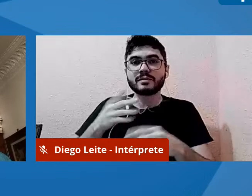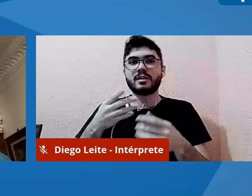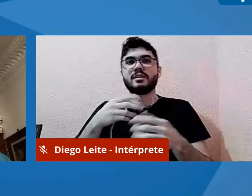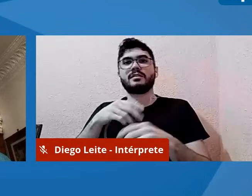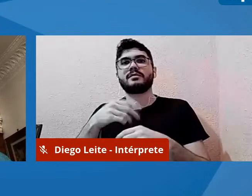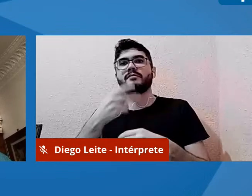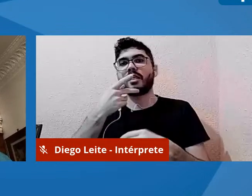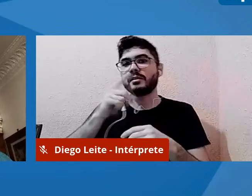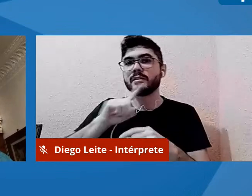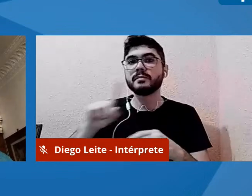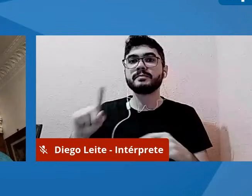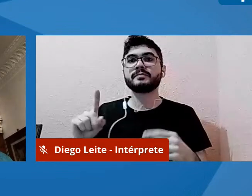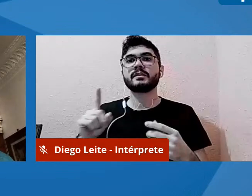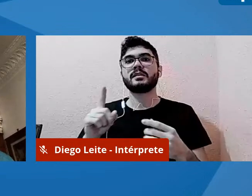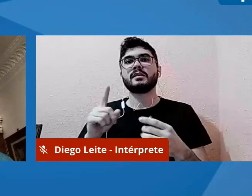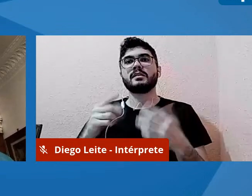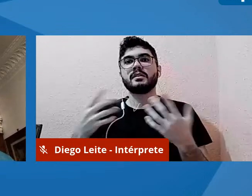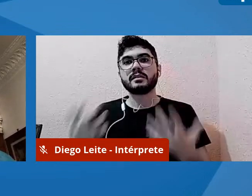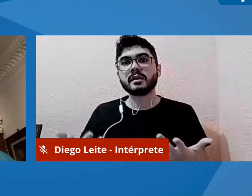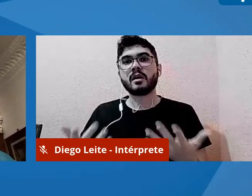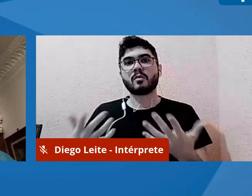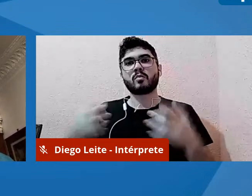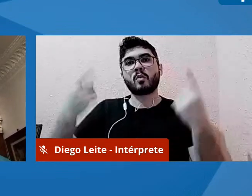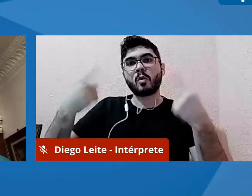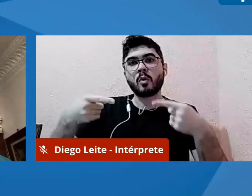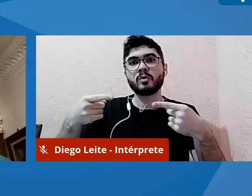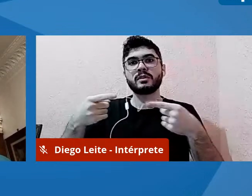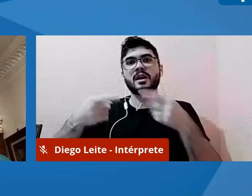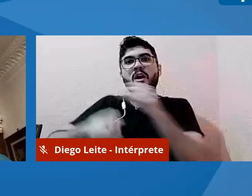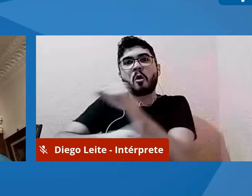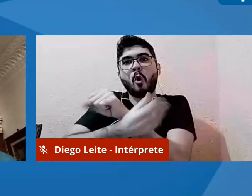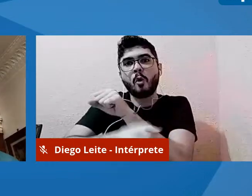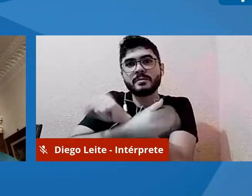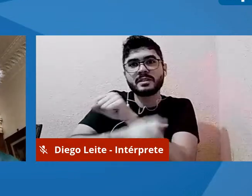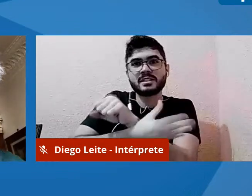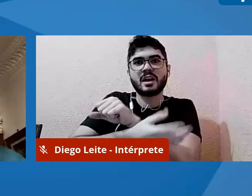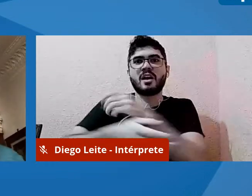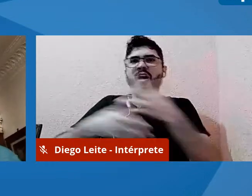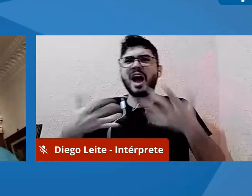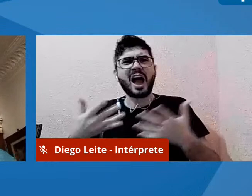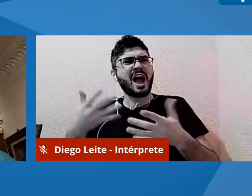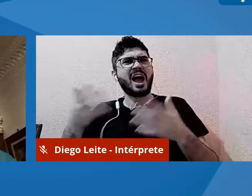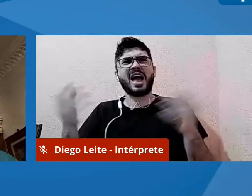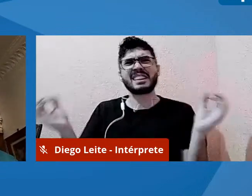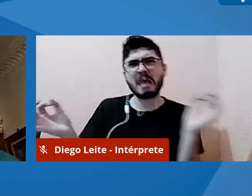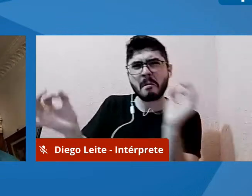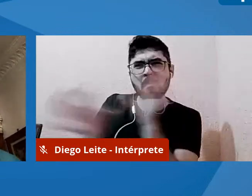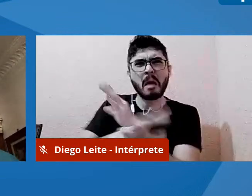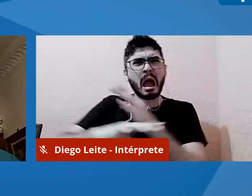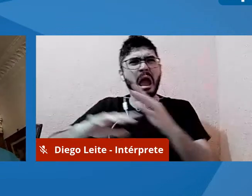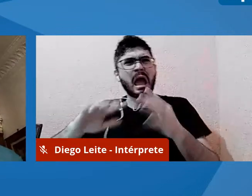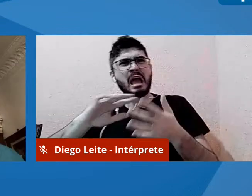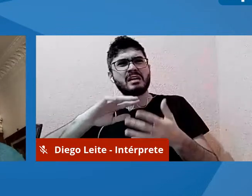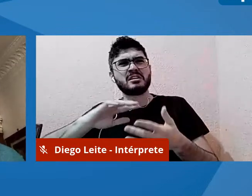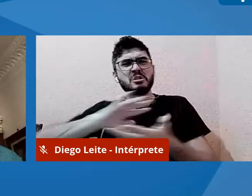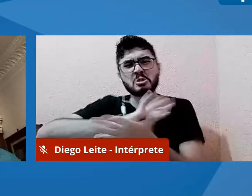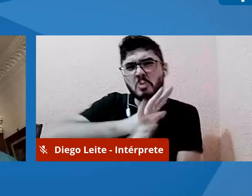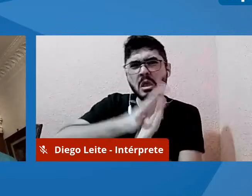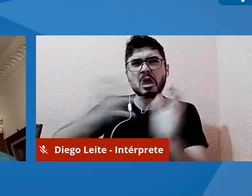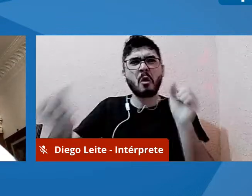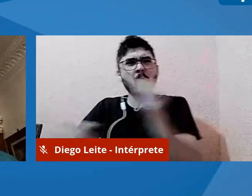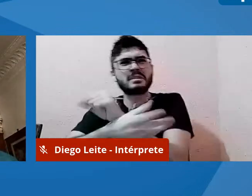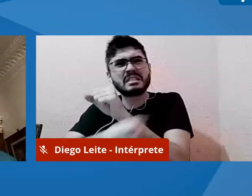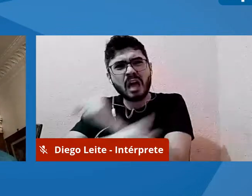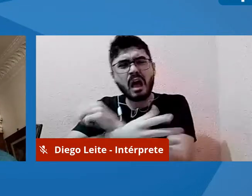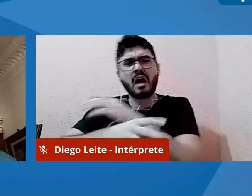a corrupção. Né? Vários desses líderes, não, vamos acabar com a corrupção, não sei o que e tal.